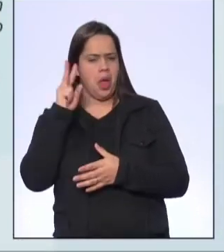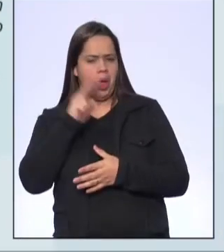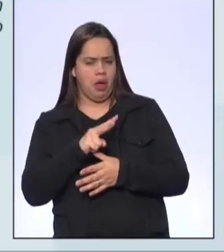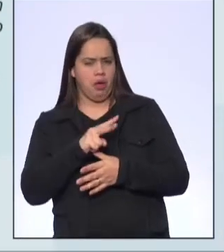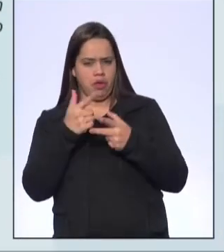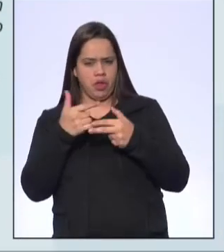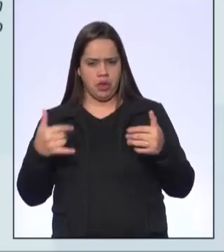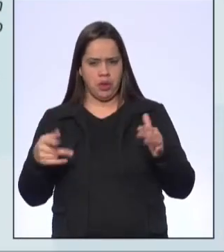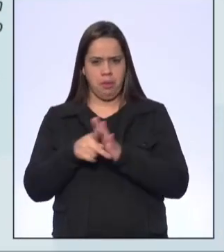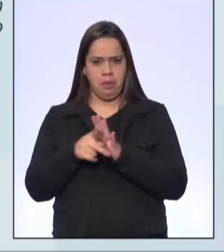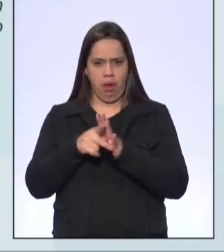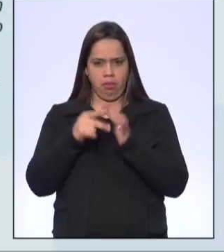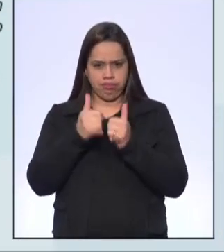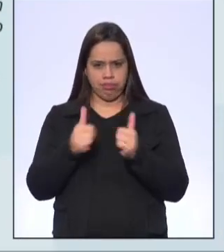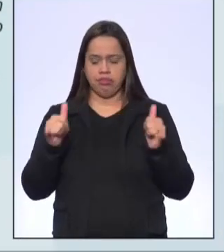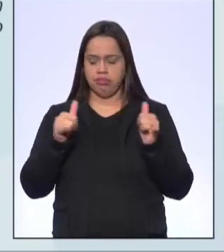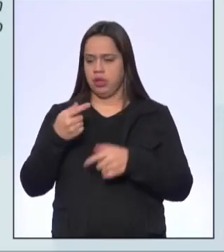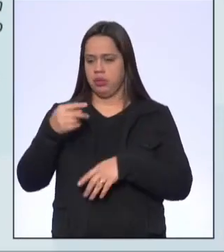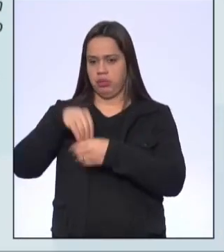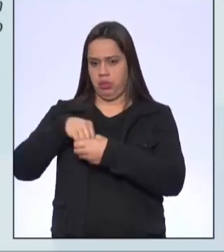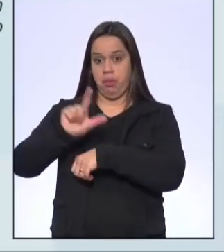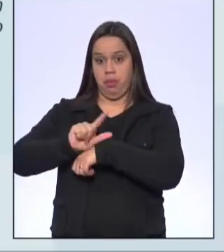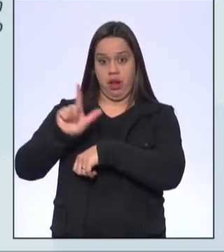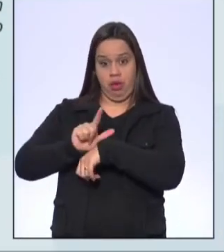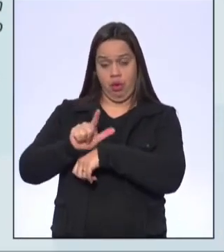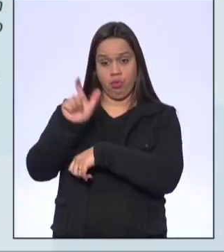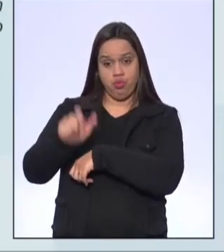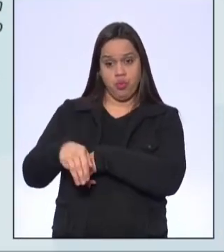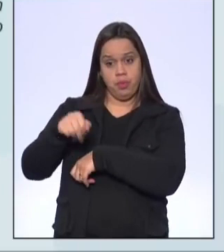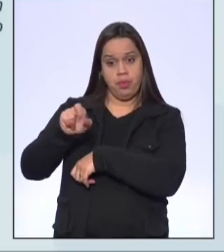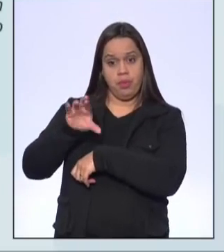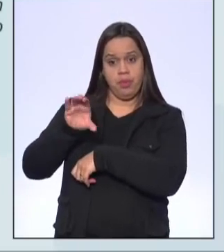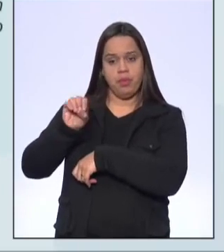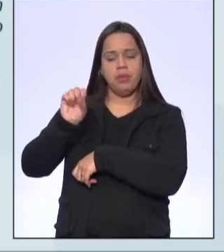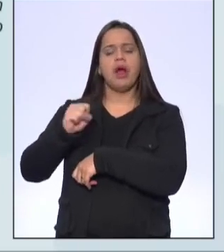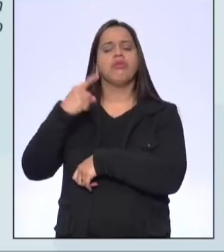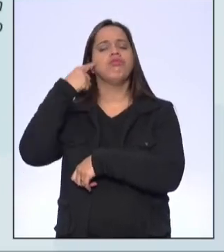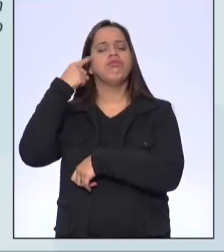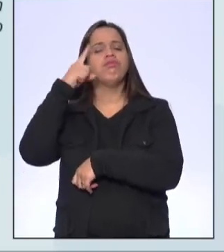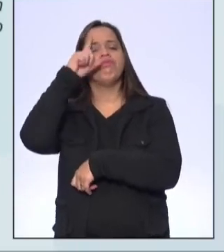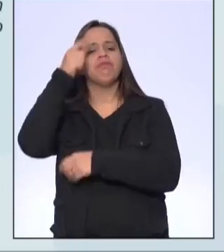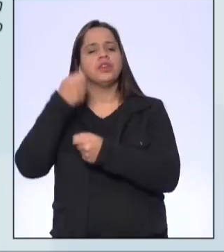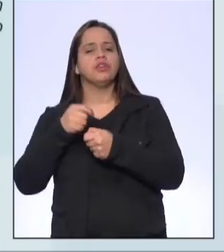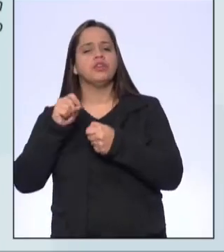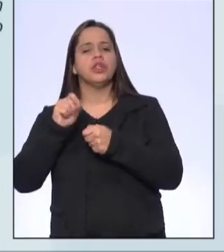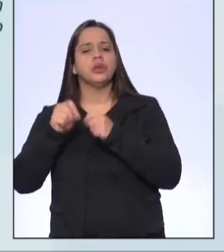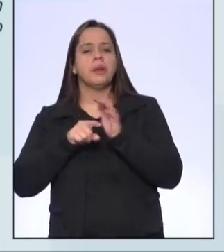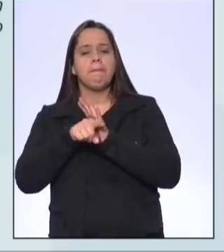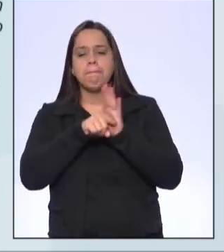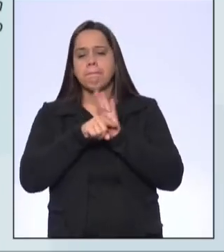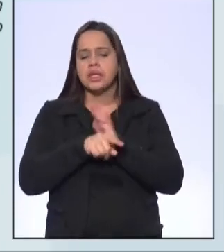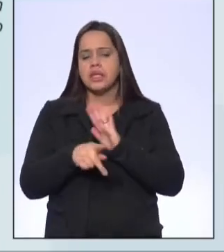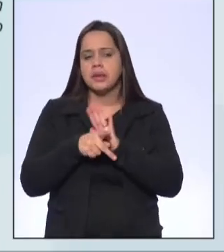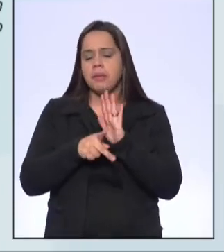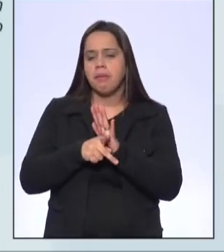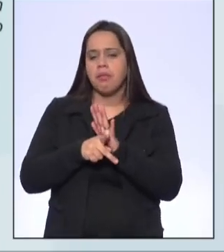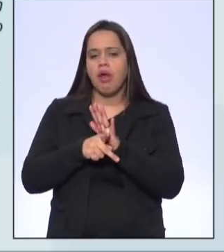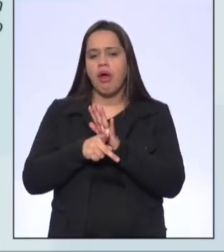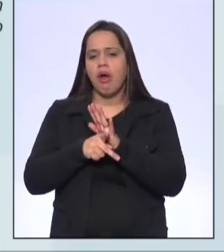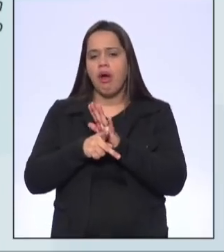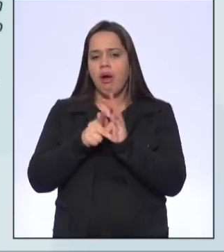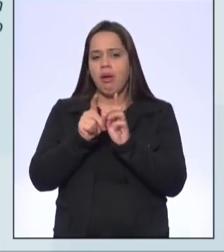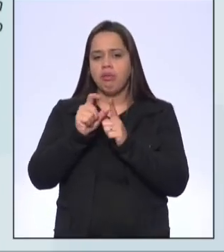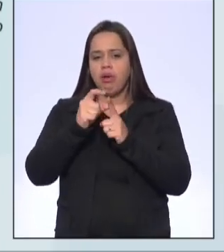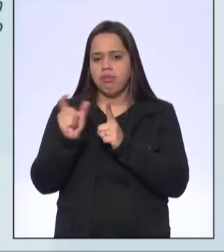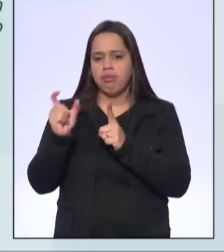alguns produtos eletrônicos em uma loja, Marcos decidiu realizar uma pesquisa referente às peças do seu computador, que